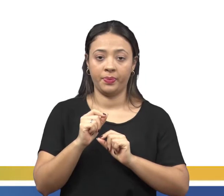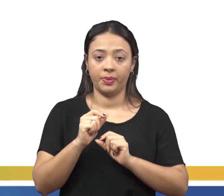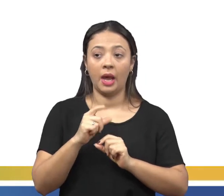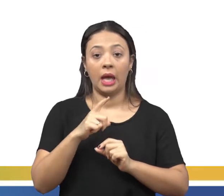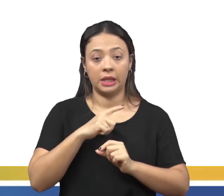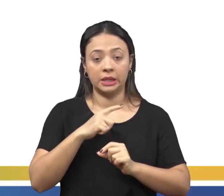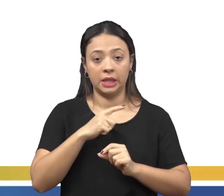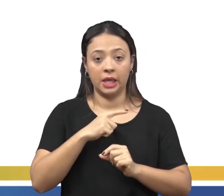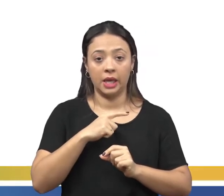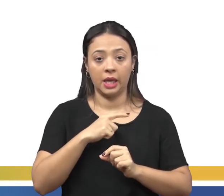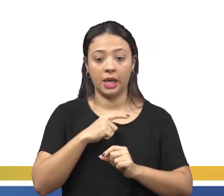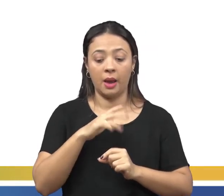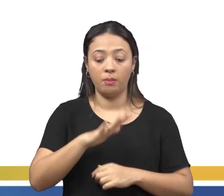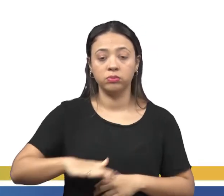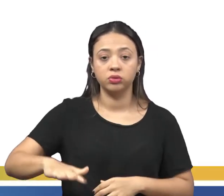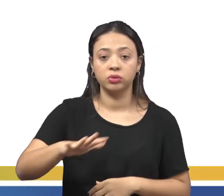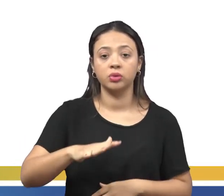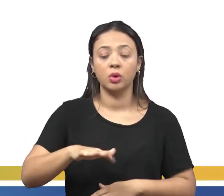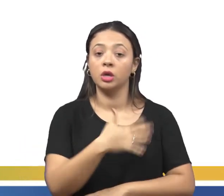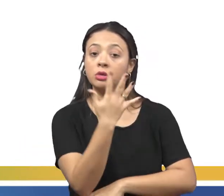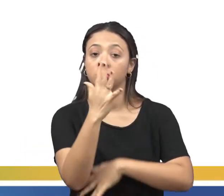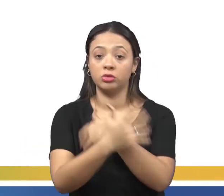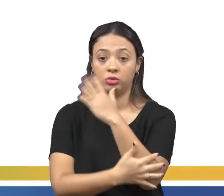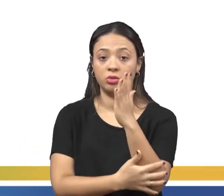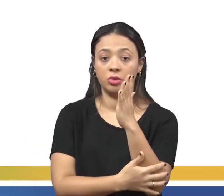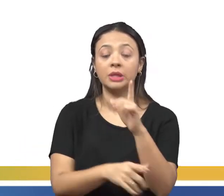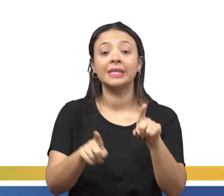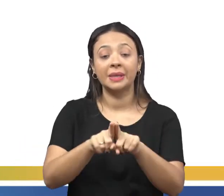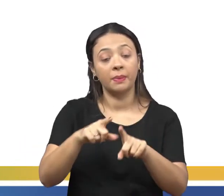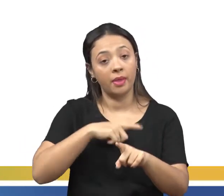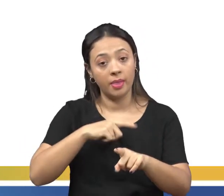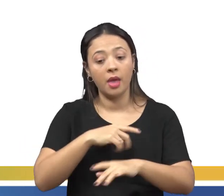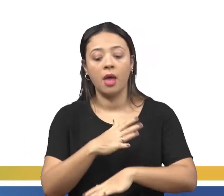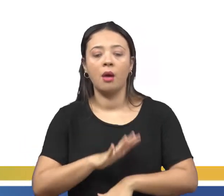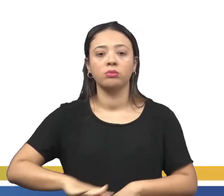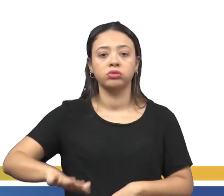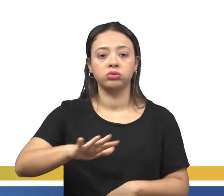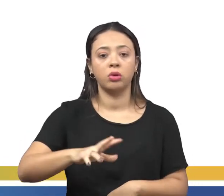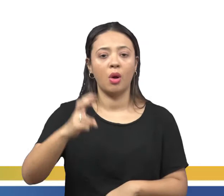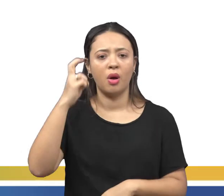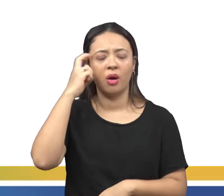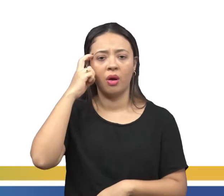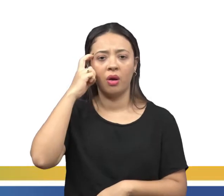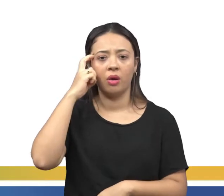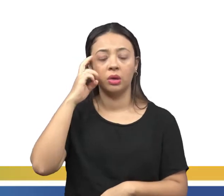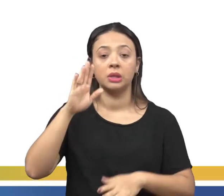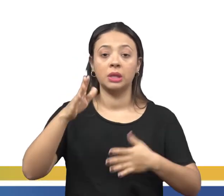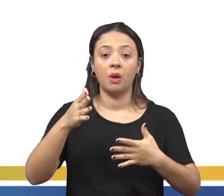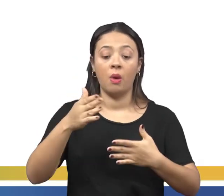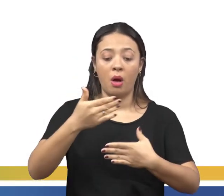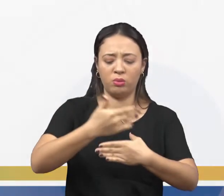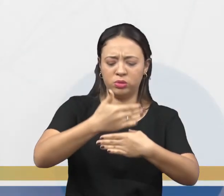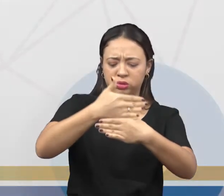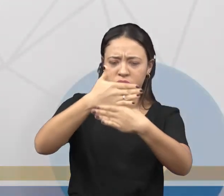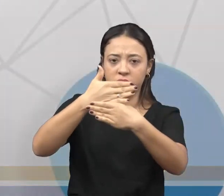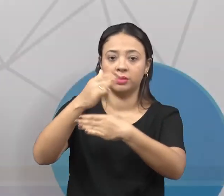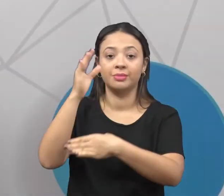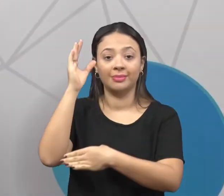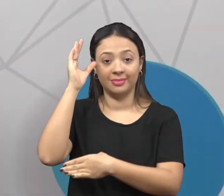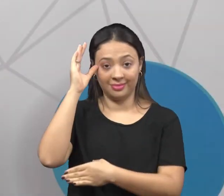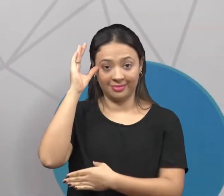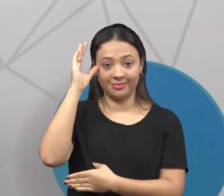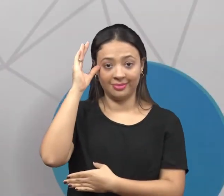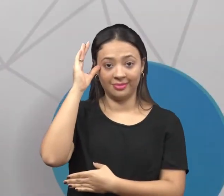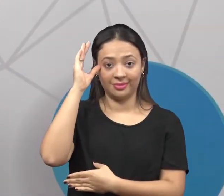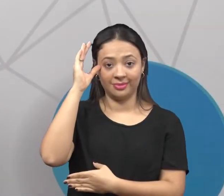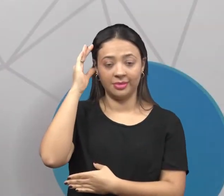paisagem natural, assim também como paisagem cultural, né? É bom entendermos que a muralha da China, né, é uma muralha que